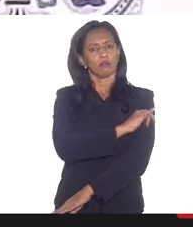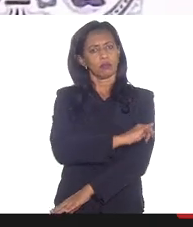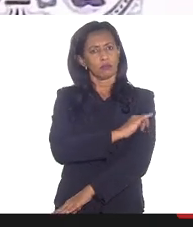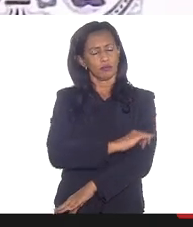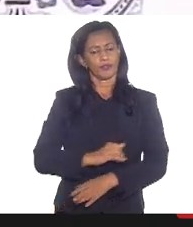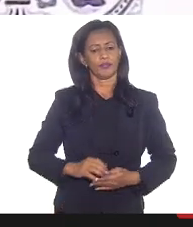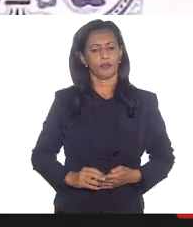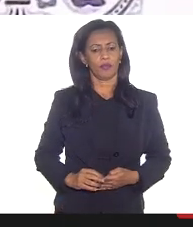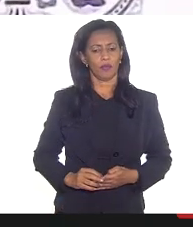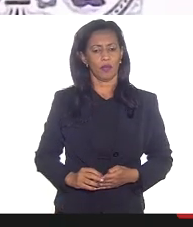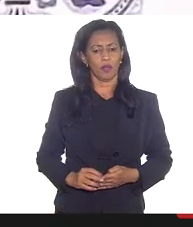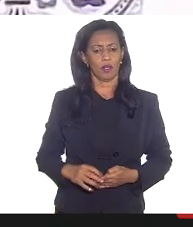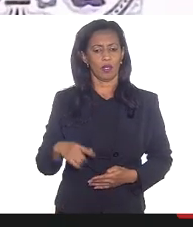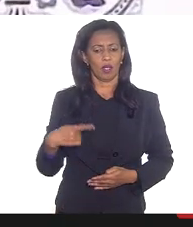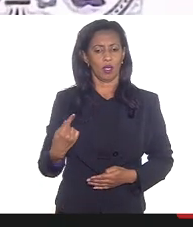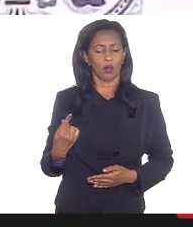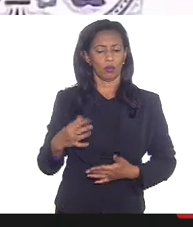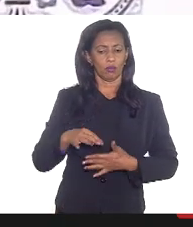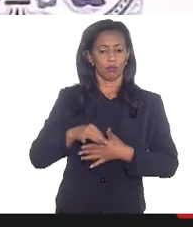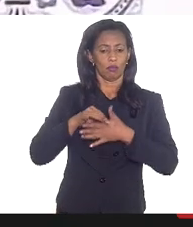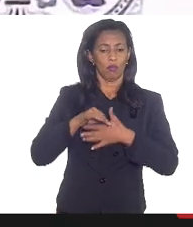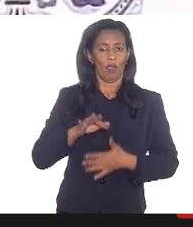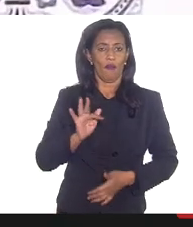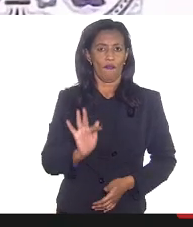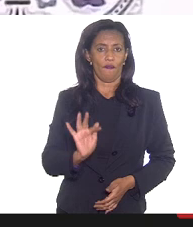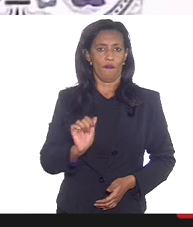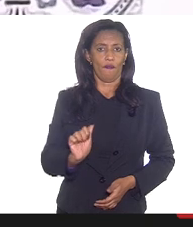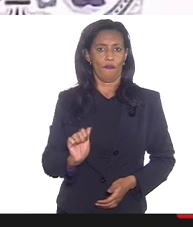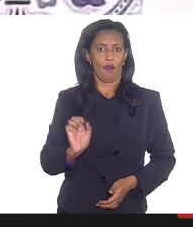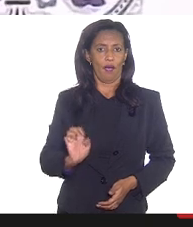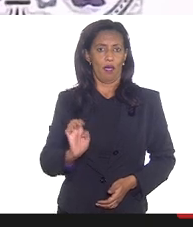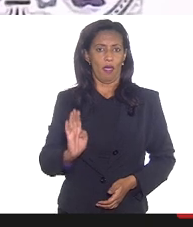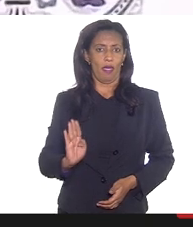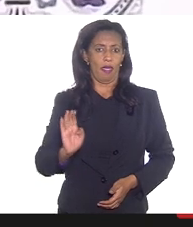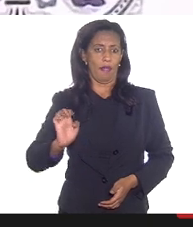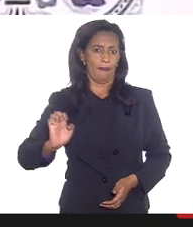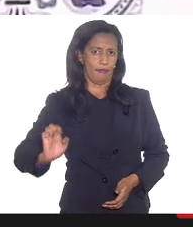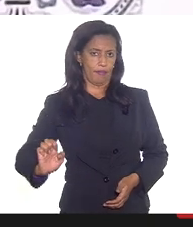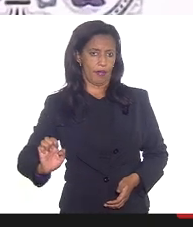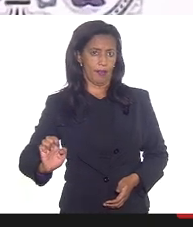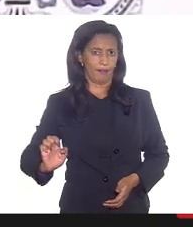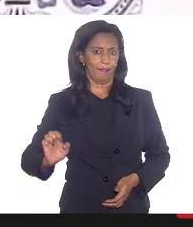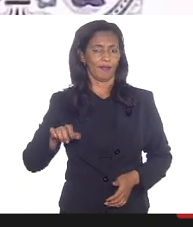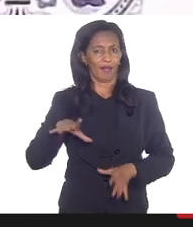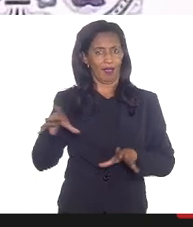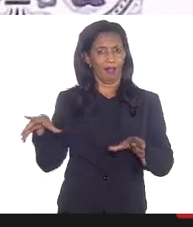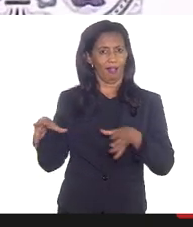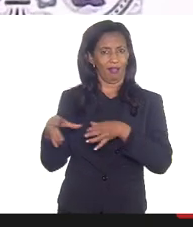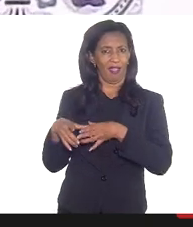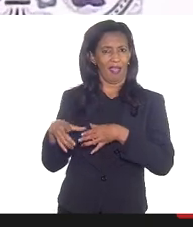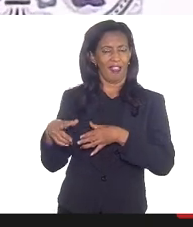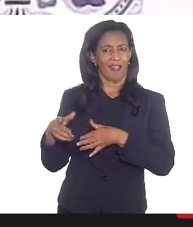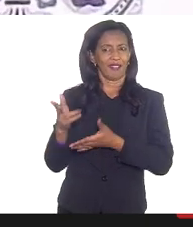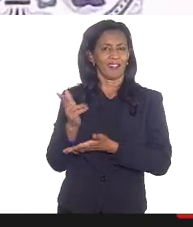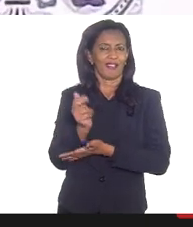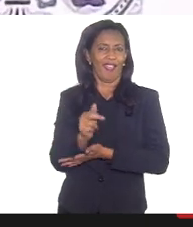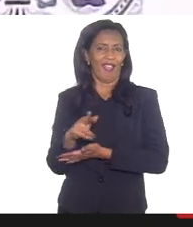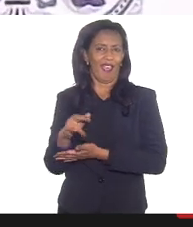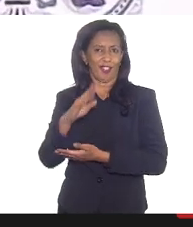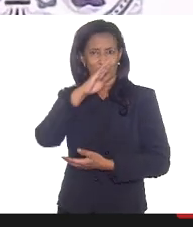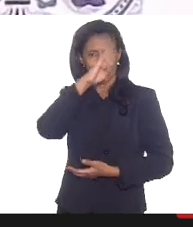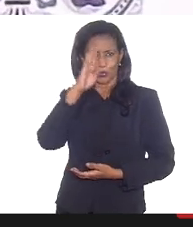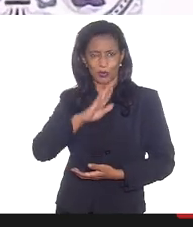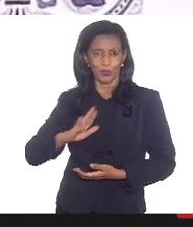né? Eu estou como representante da FAEB, Federação dos Arte Educadores do Brasil, né?